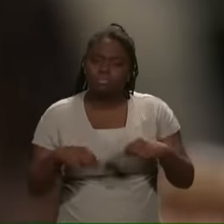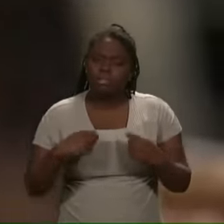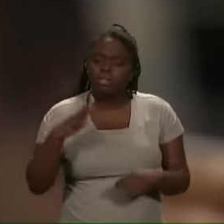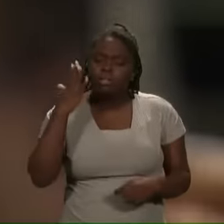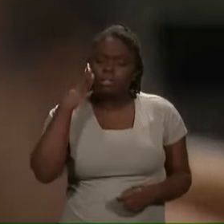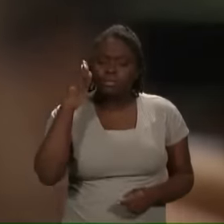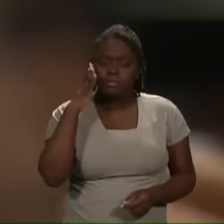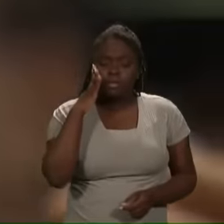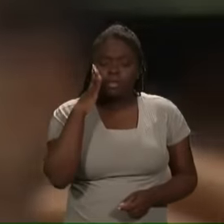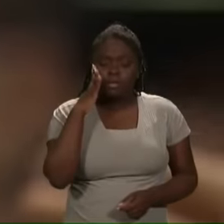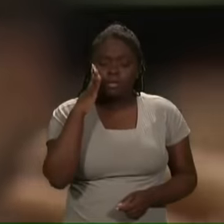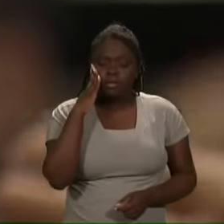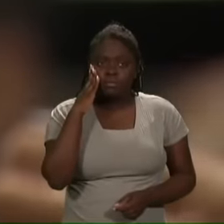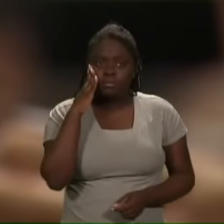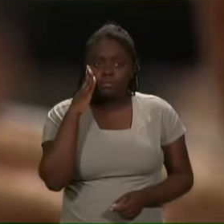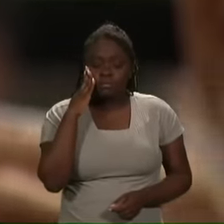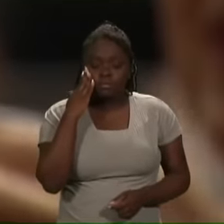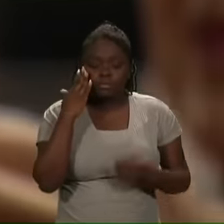sou